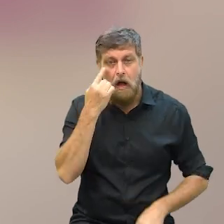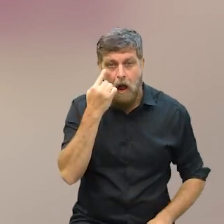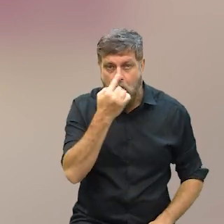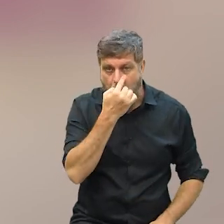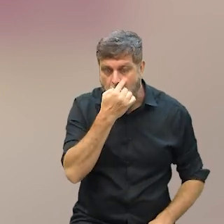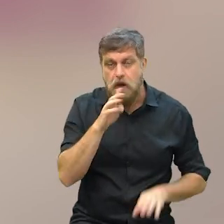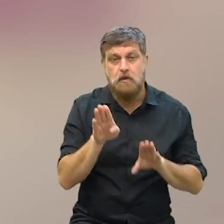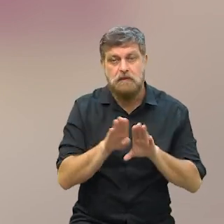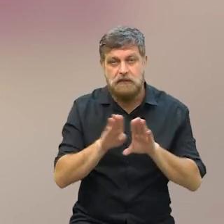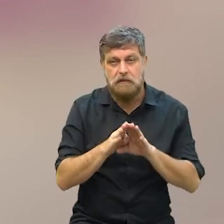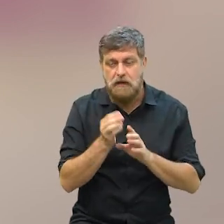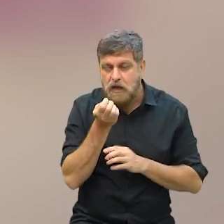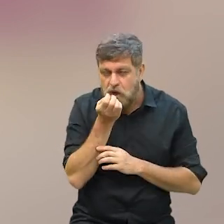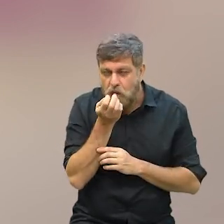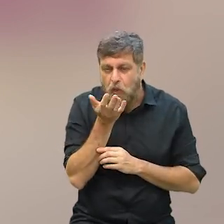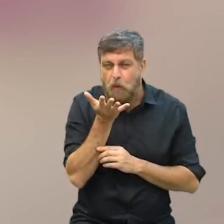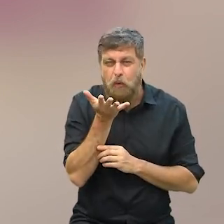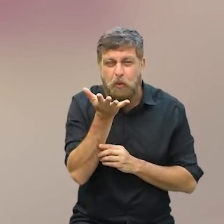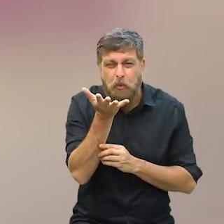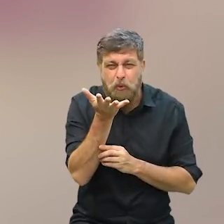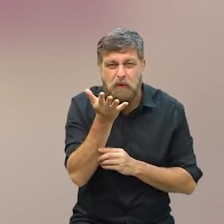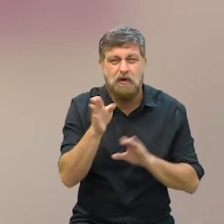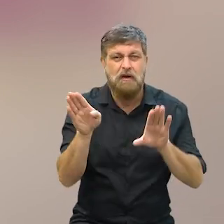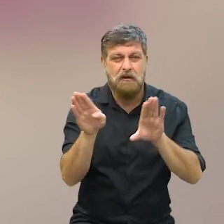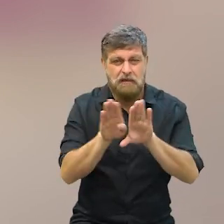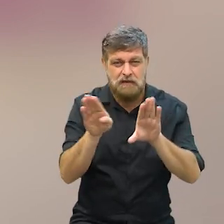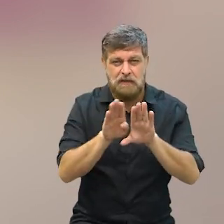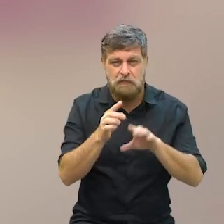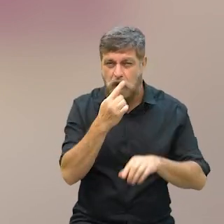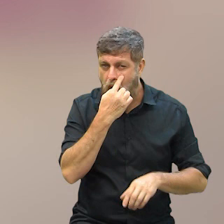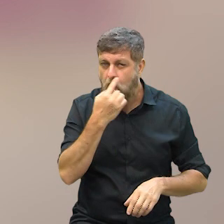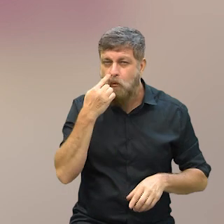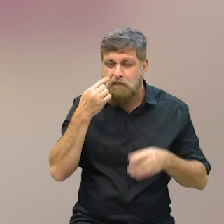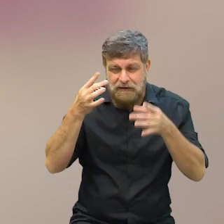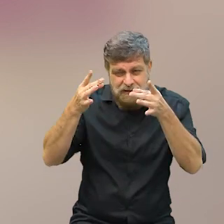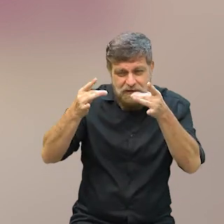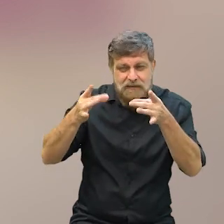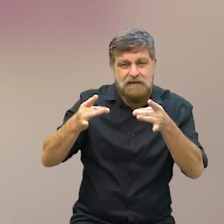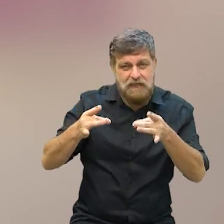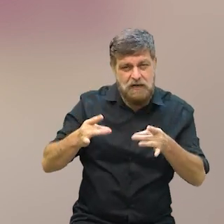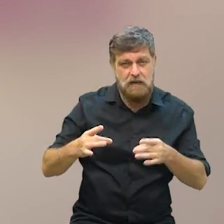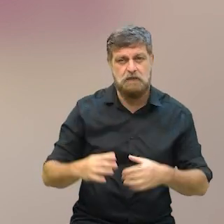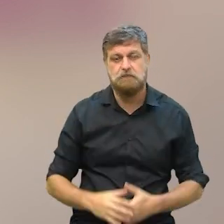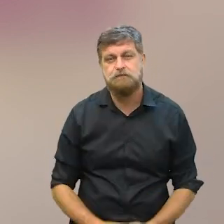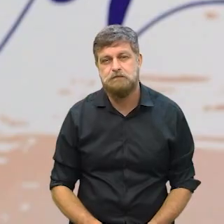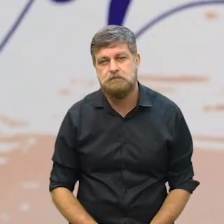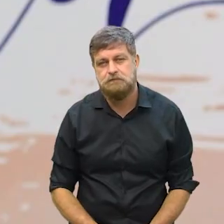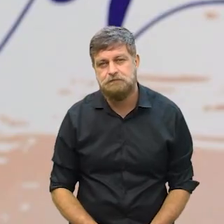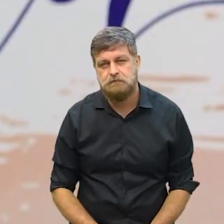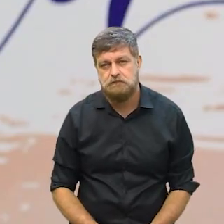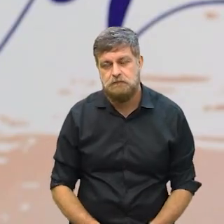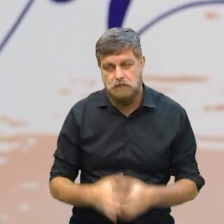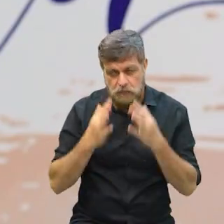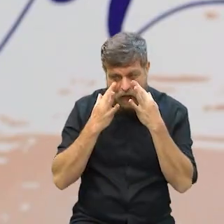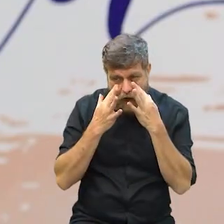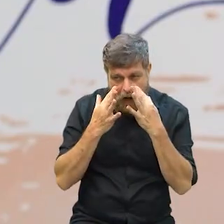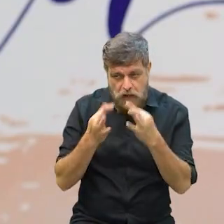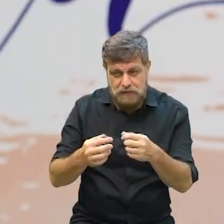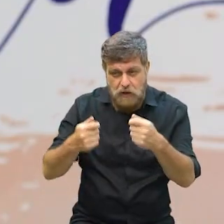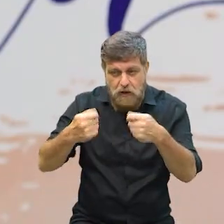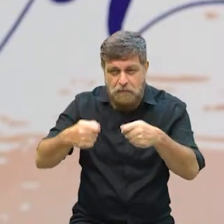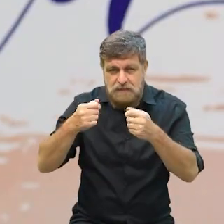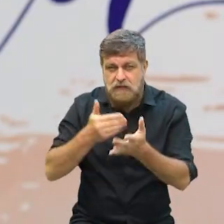olho também, né, a poeira, tudo isso, assim, o olho é muito delicado a todos esses componentes. E essa